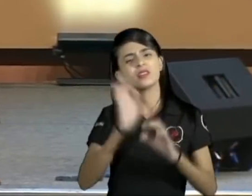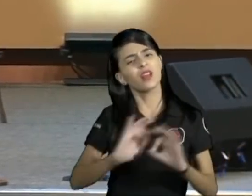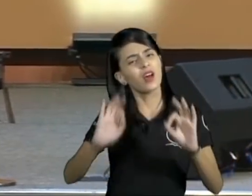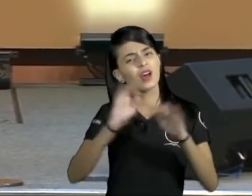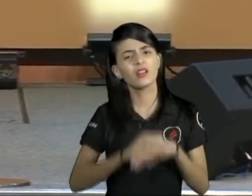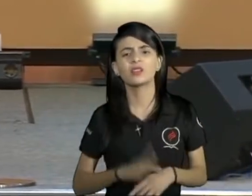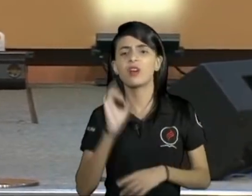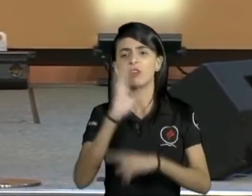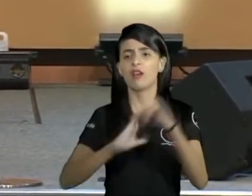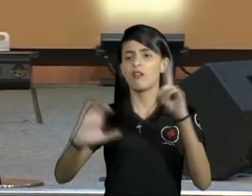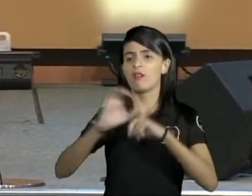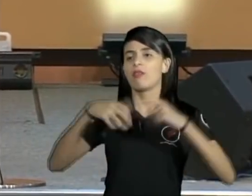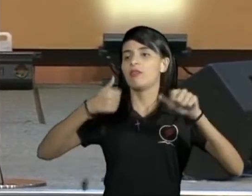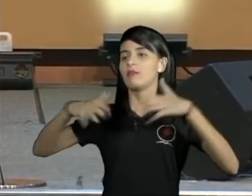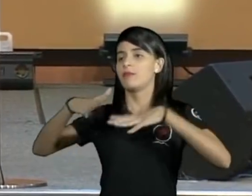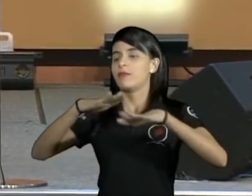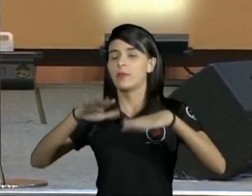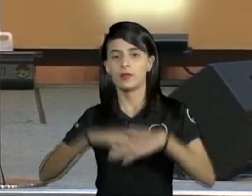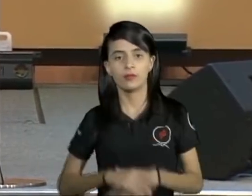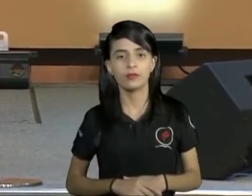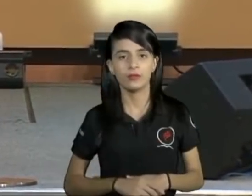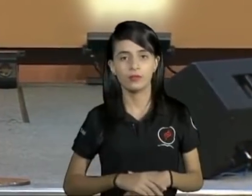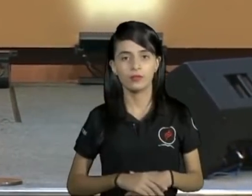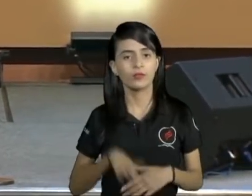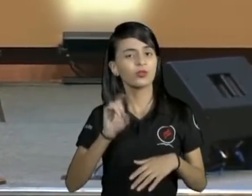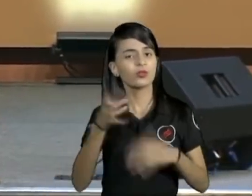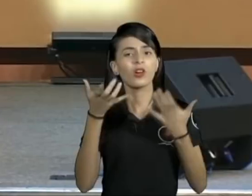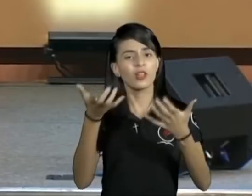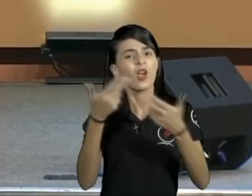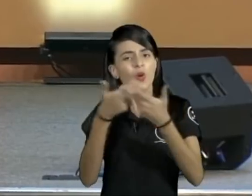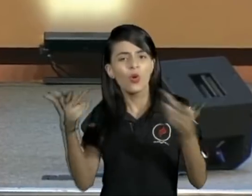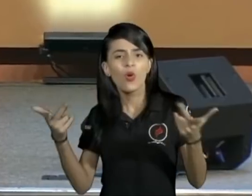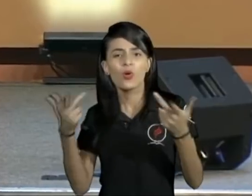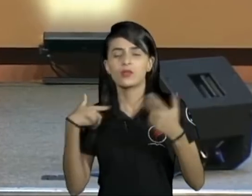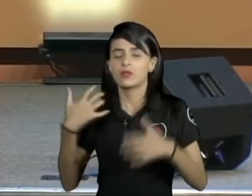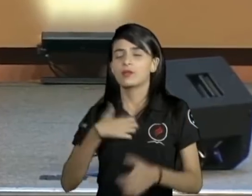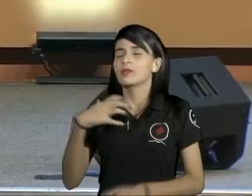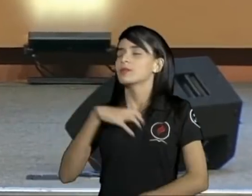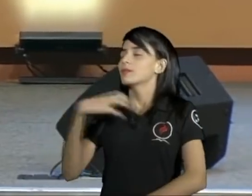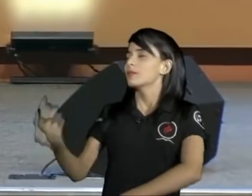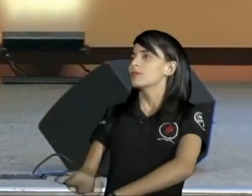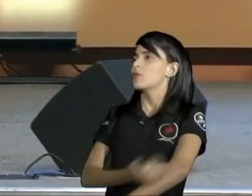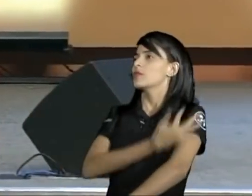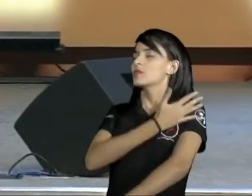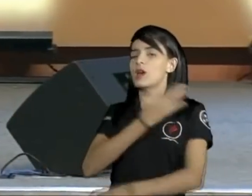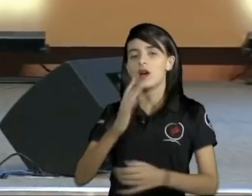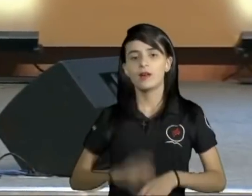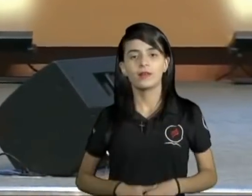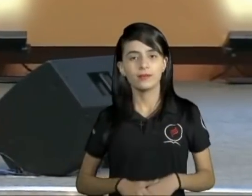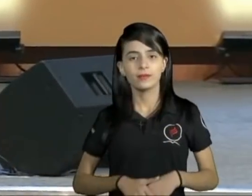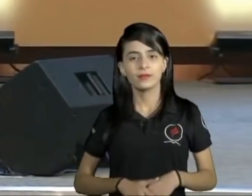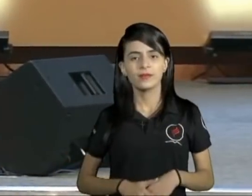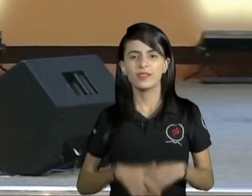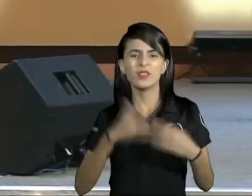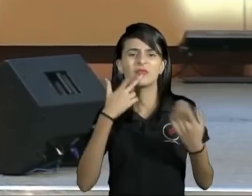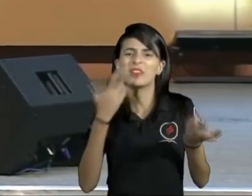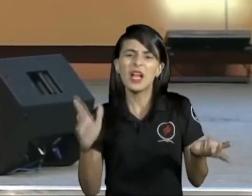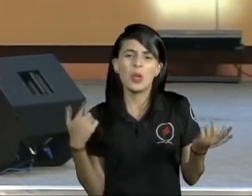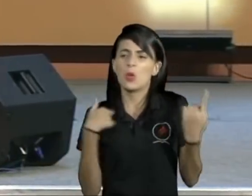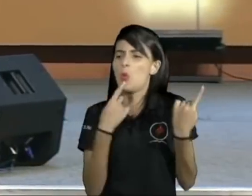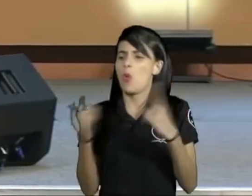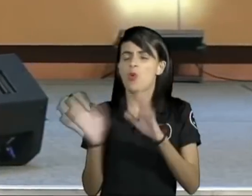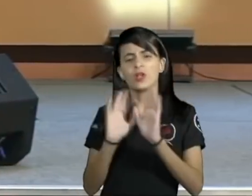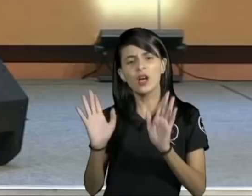aprender só que é culto de movimento é só que coisa que mexa na emoção ai não tô falando